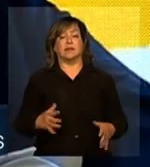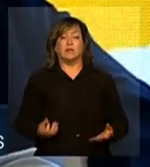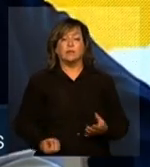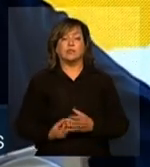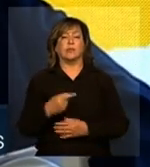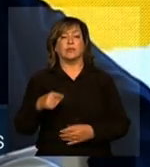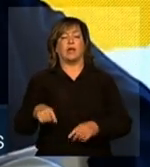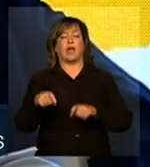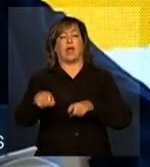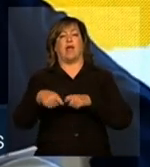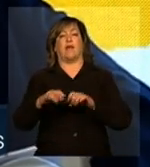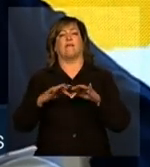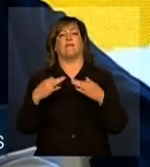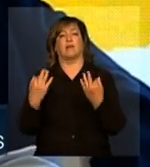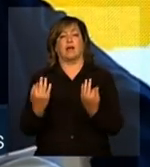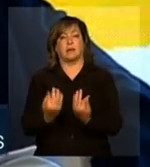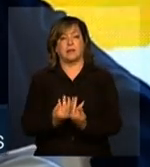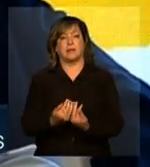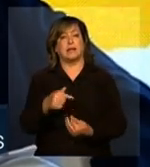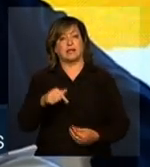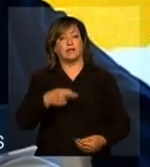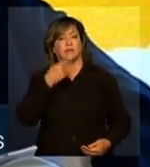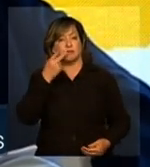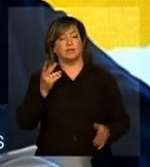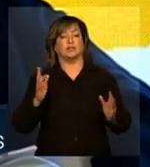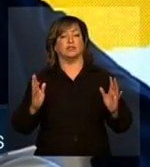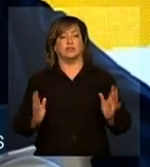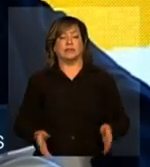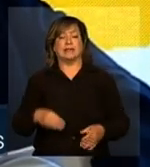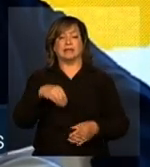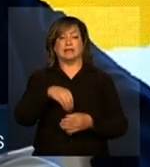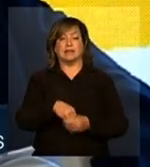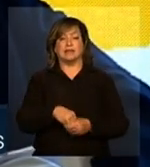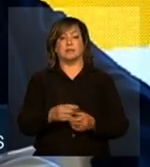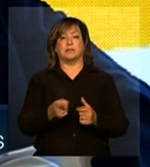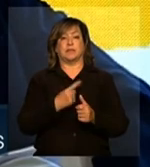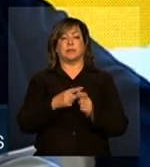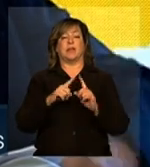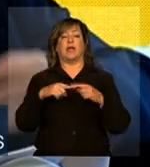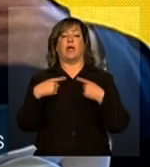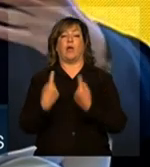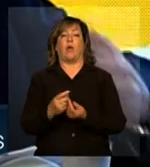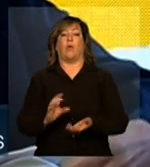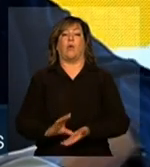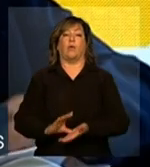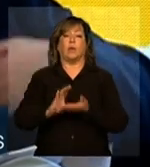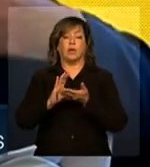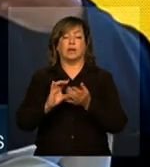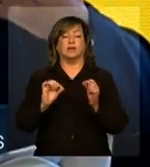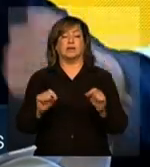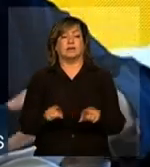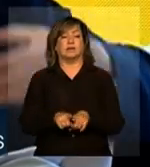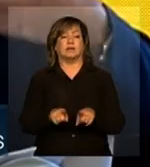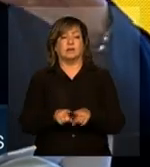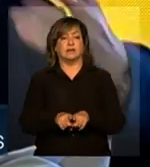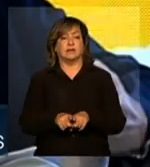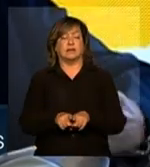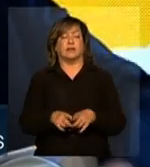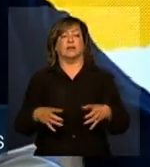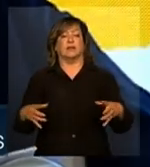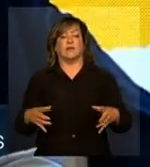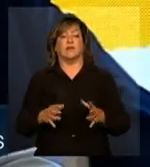agricultura familiar. Isso foi dito dentro da primeira reunião do Conselho, e instigou e